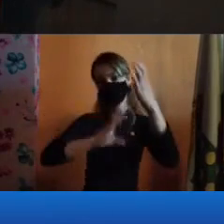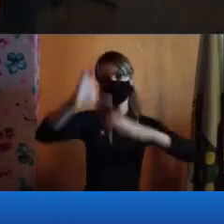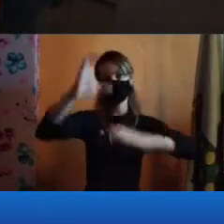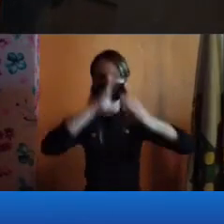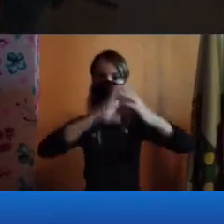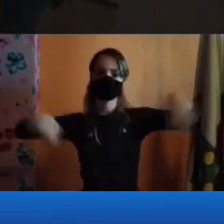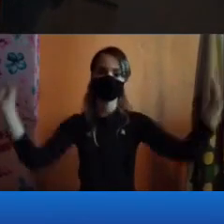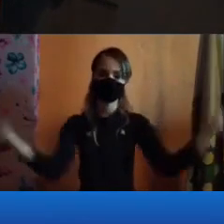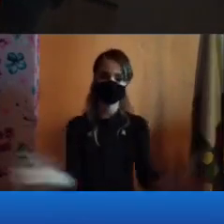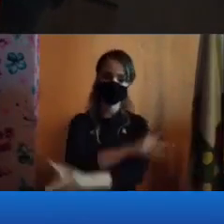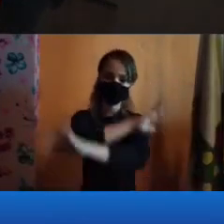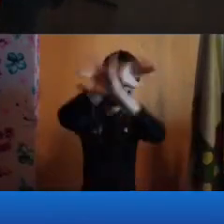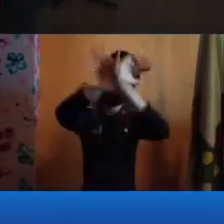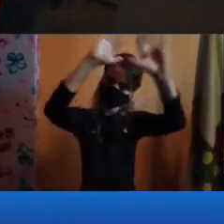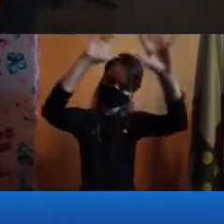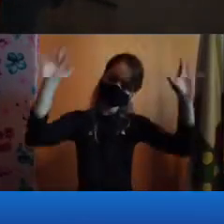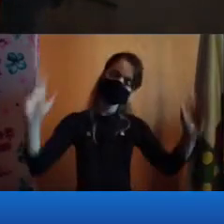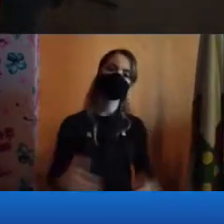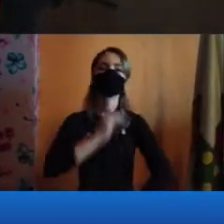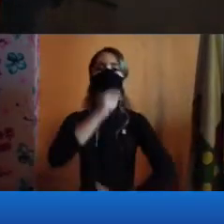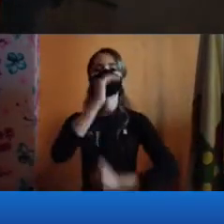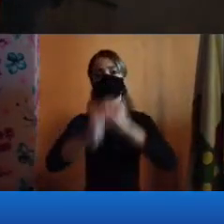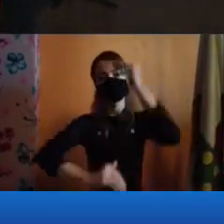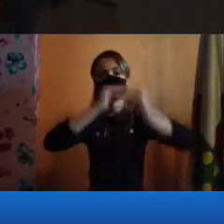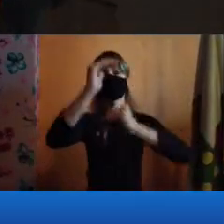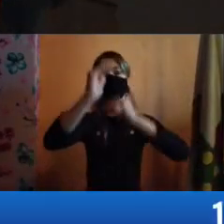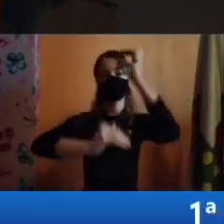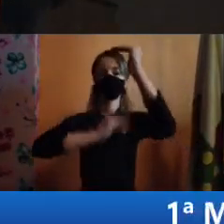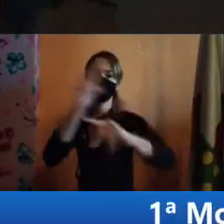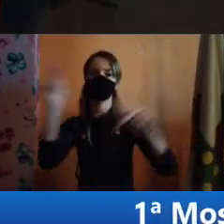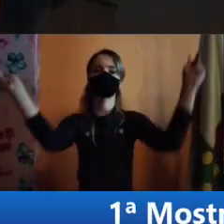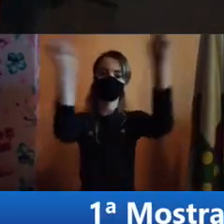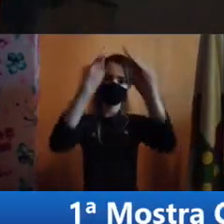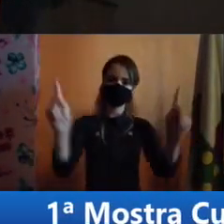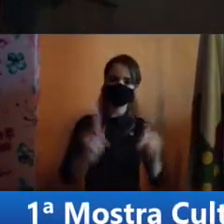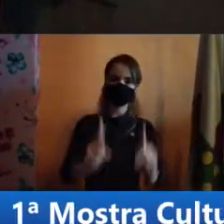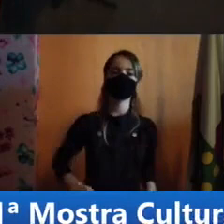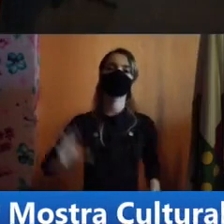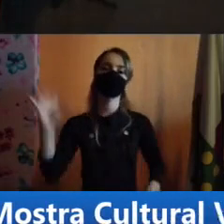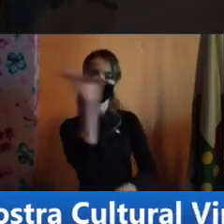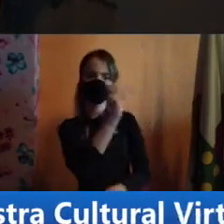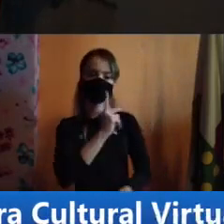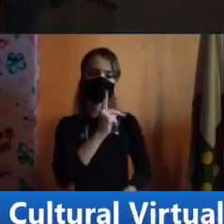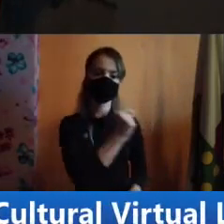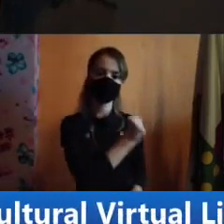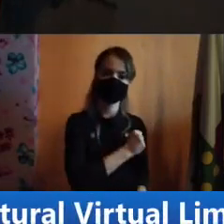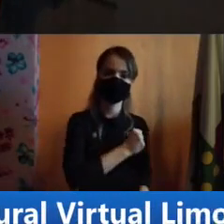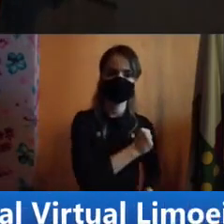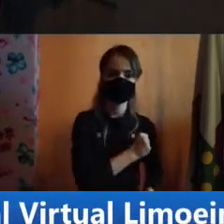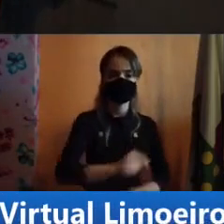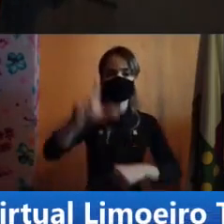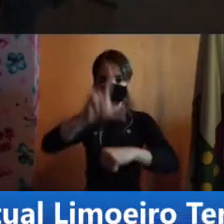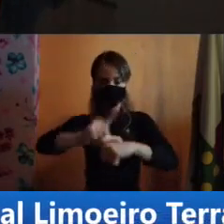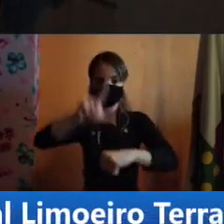entoando um canto de glória, de progresso, de paz e de amor.